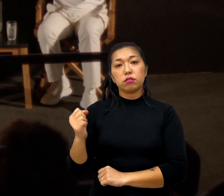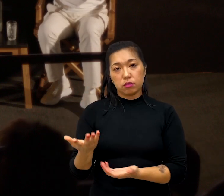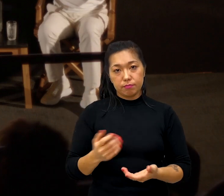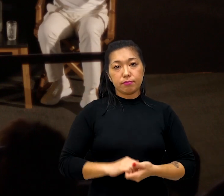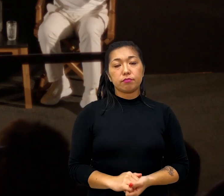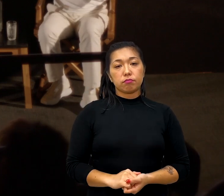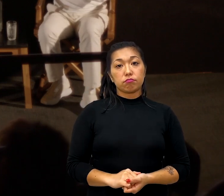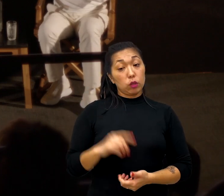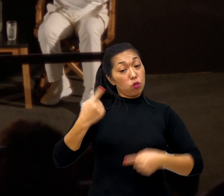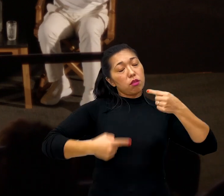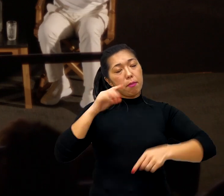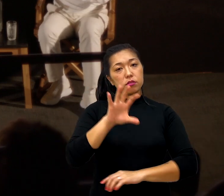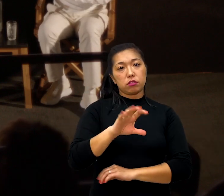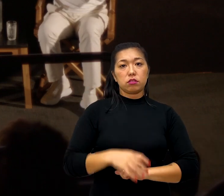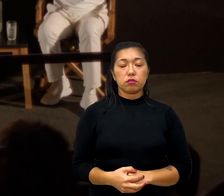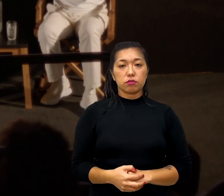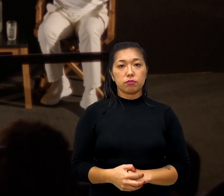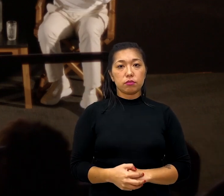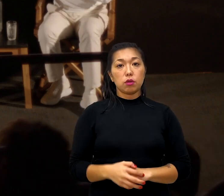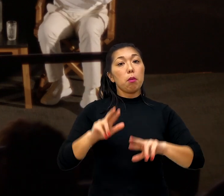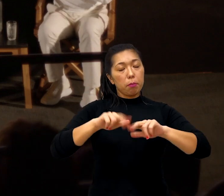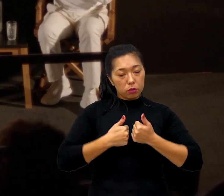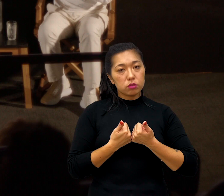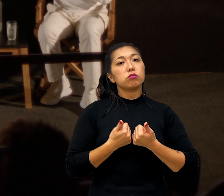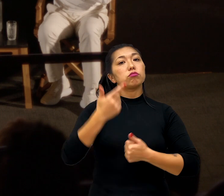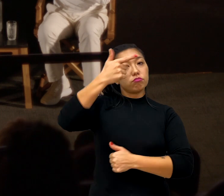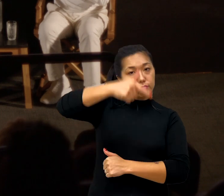Esse é o debate. É por isso que eu estou em Fanon.